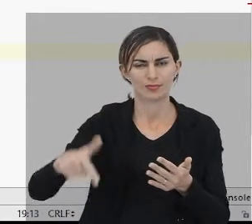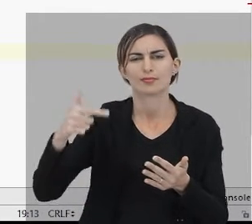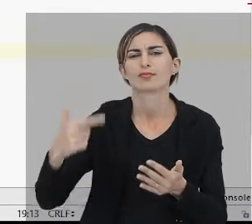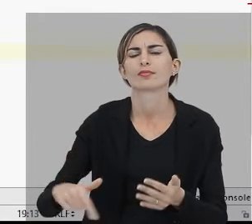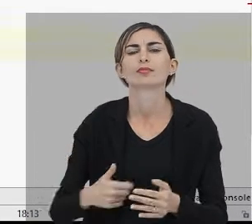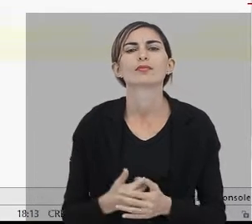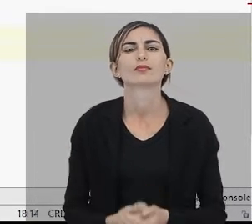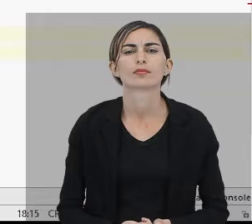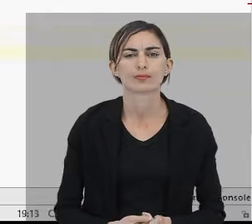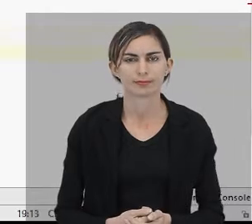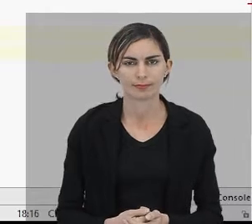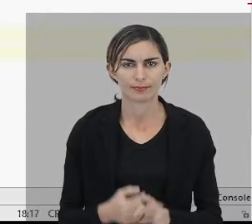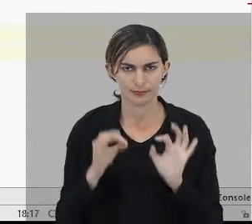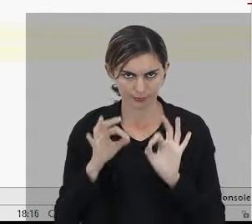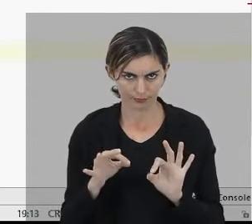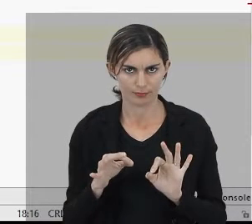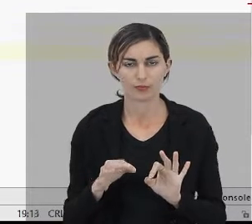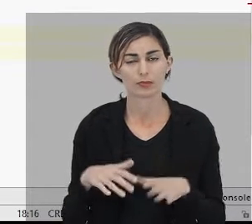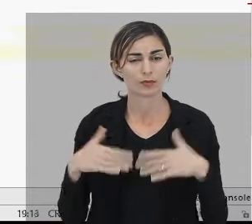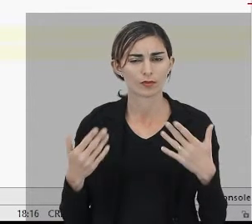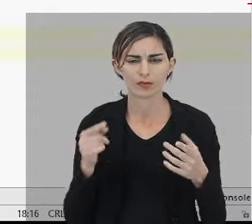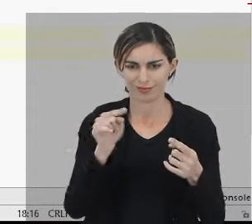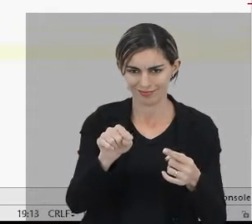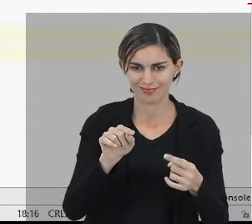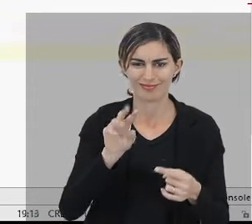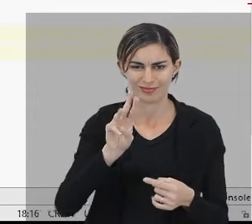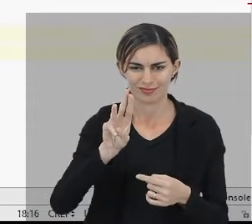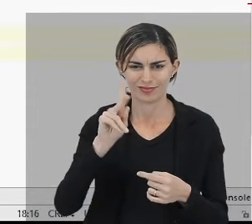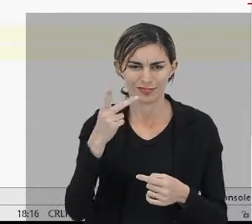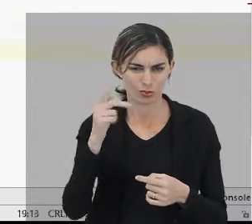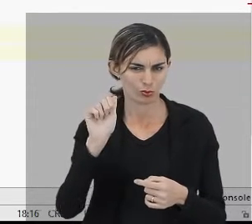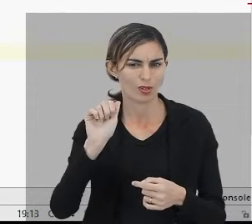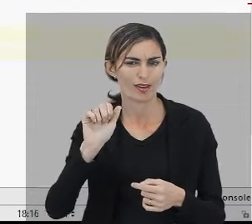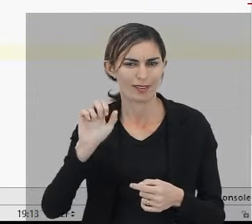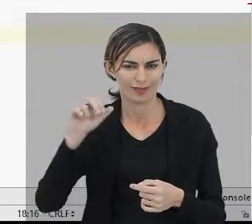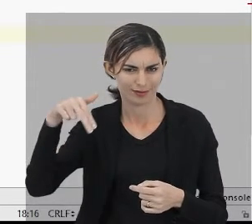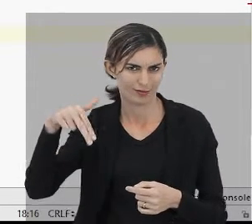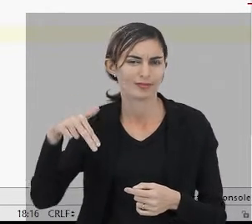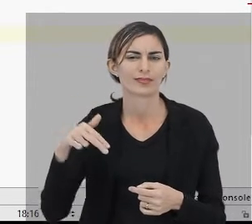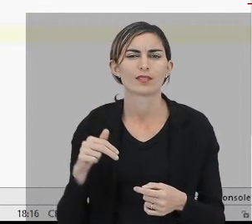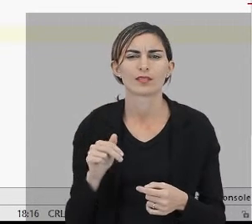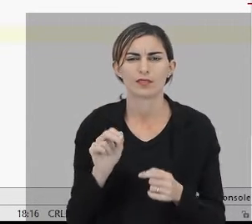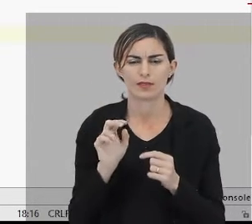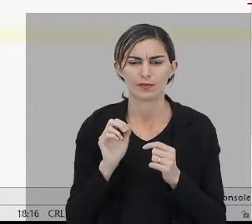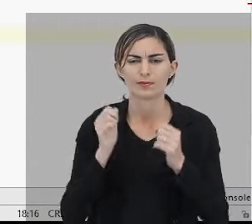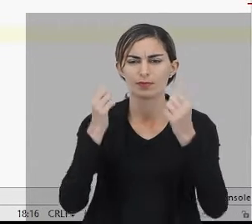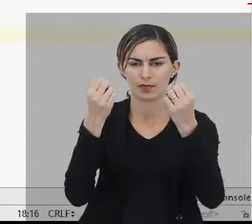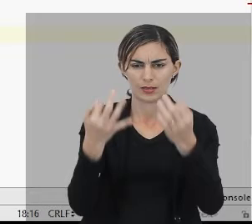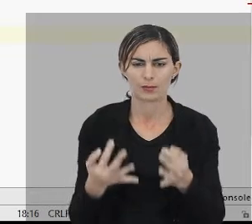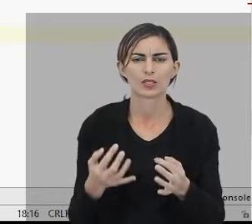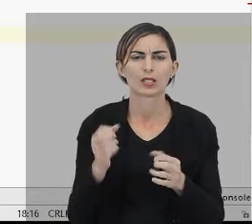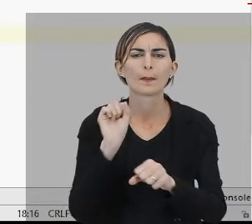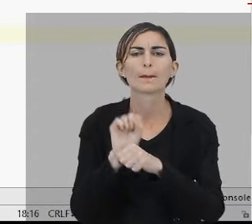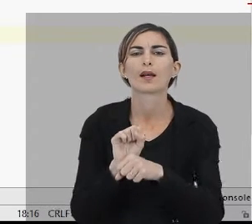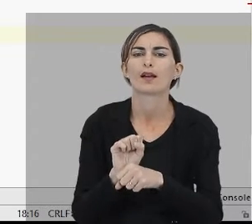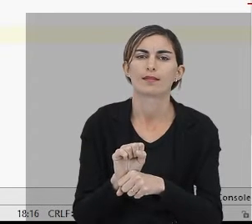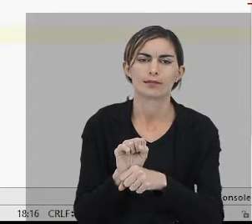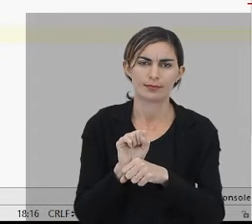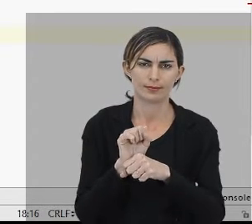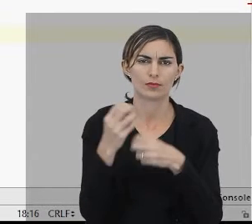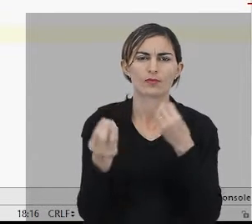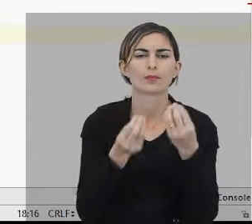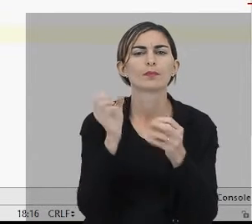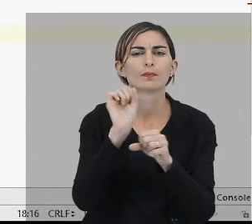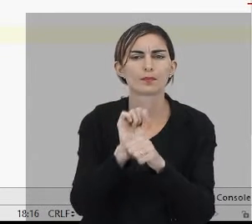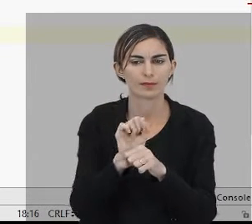repetido, certo? Aqui no while vai ser dita apenas a condição de parada.